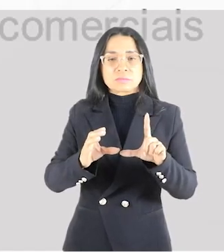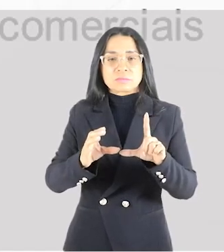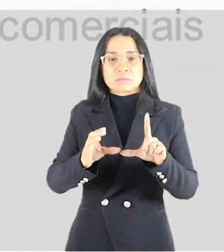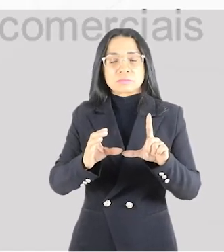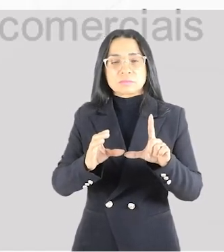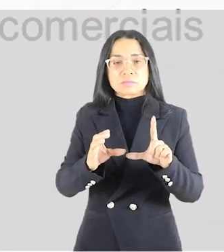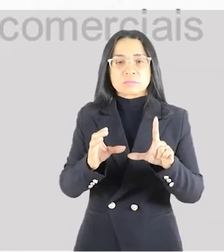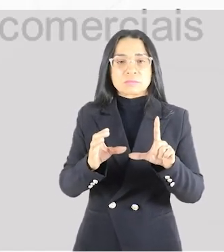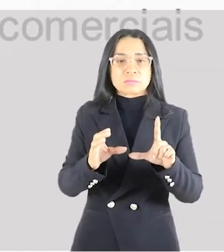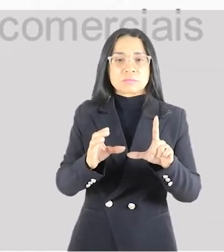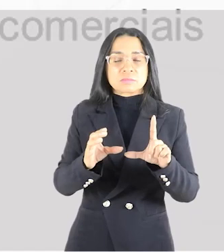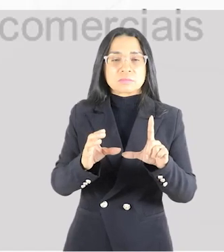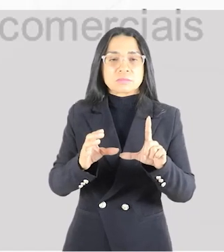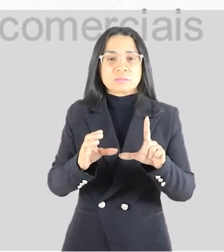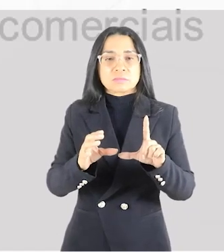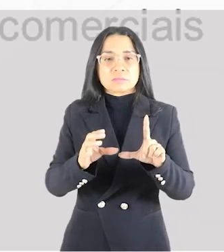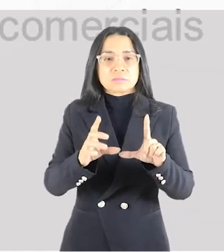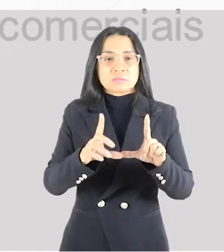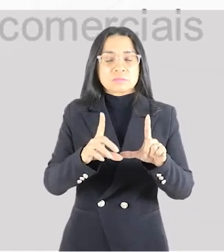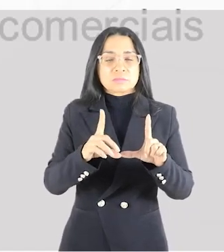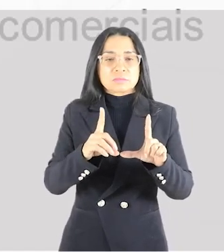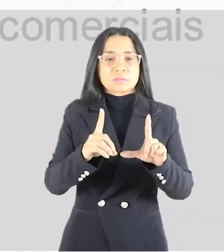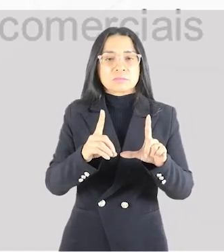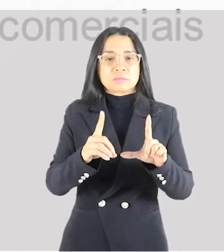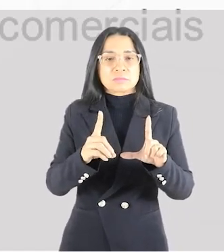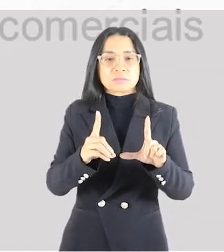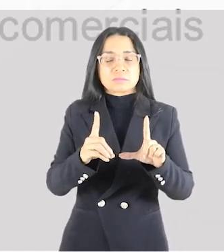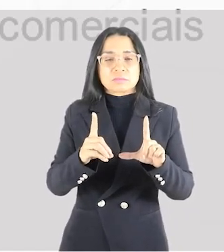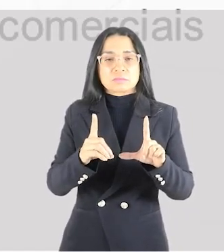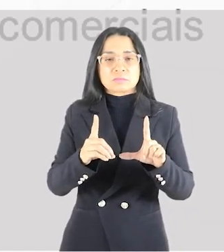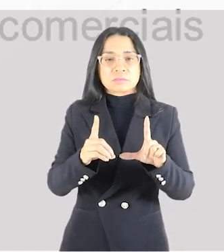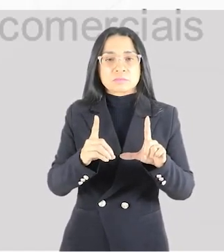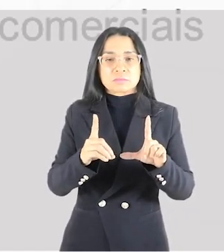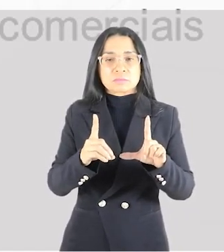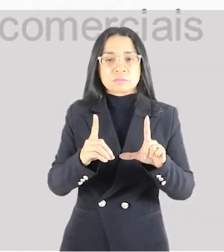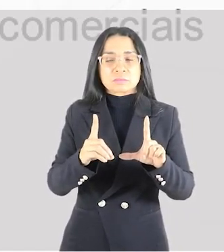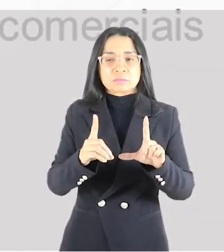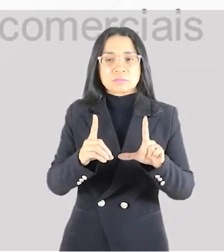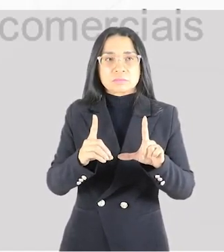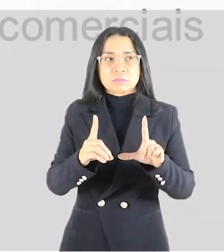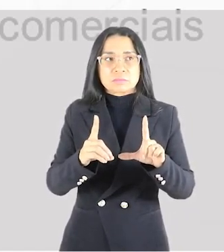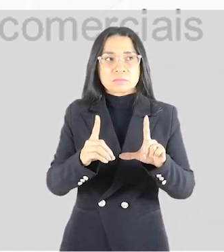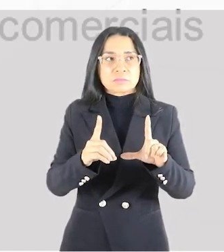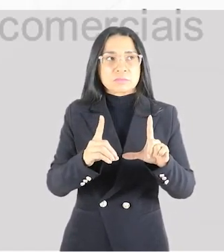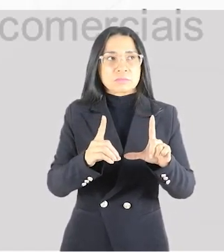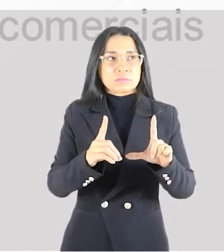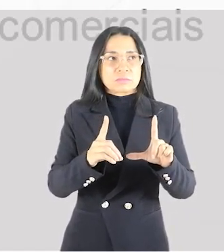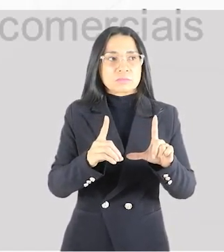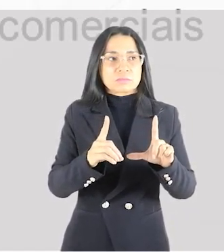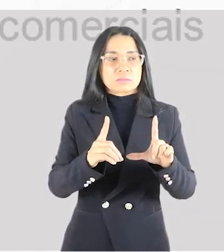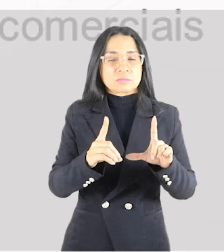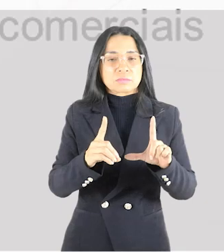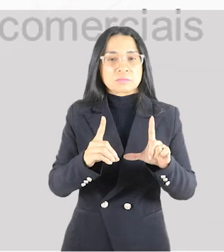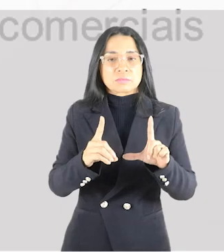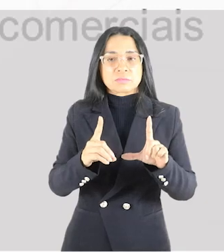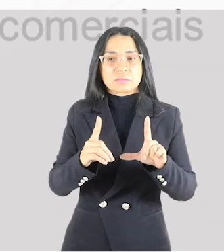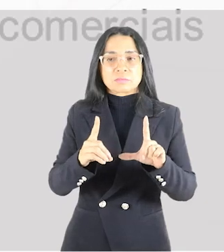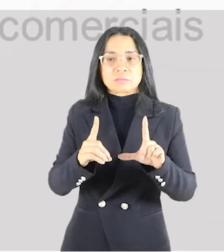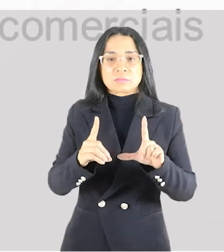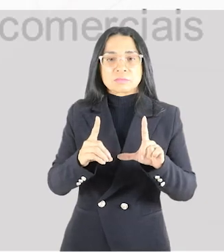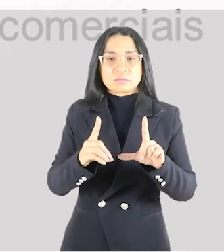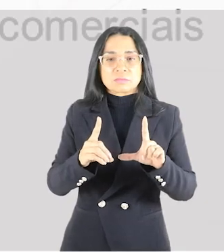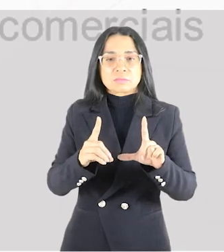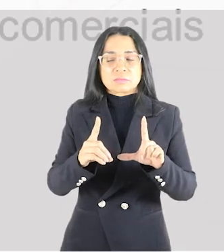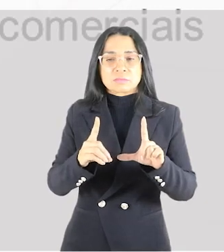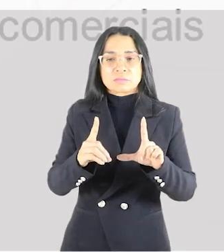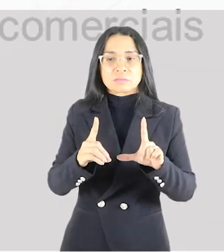domínio sobre os outros grupos sociais. Letra D. A superação das comunidades coletivas levou ao surgimento da